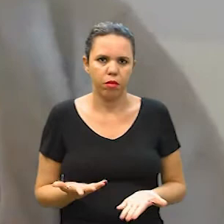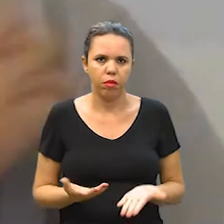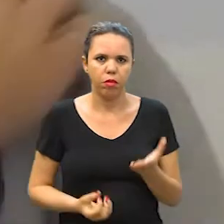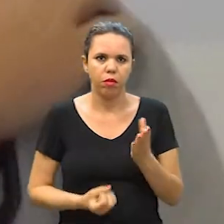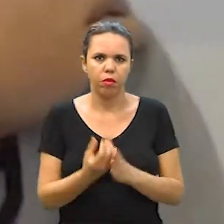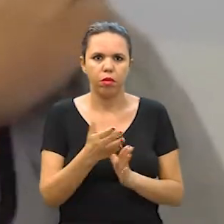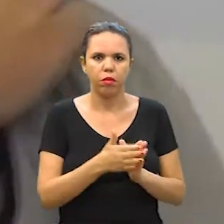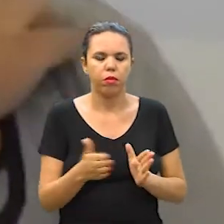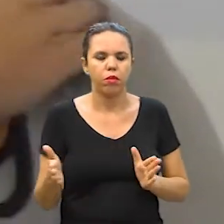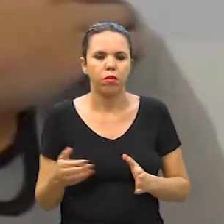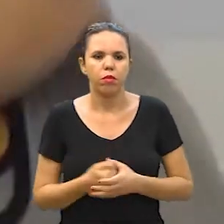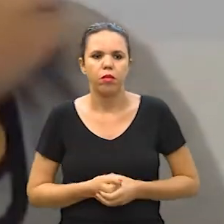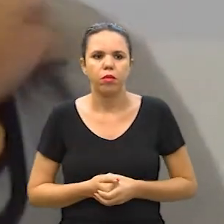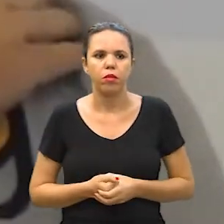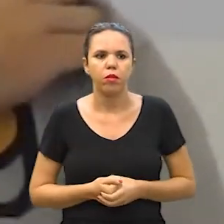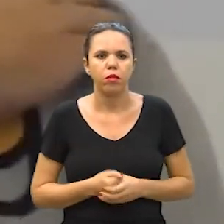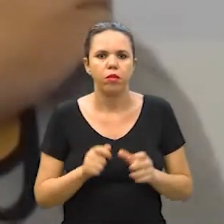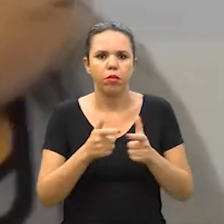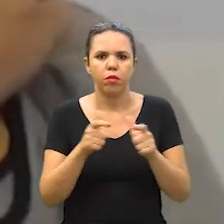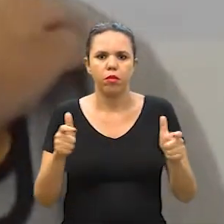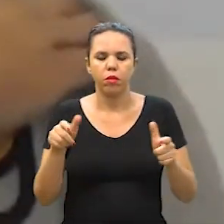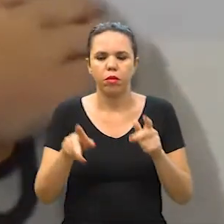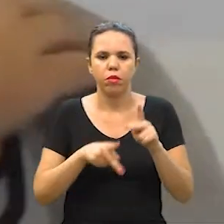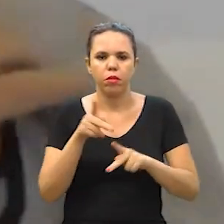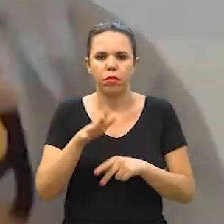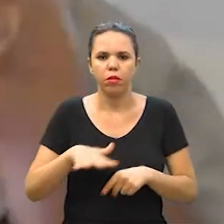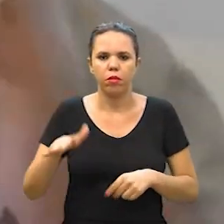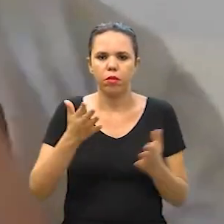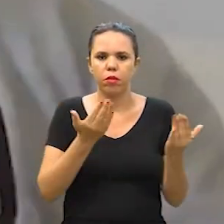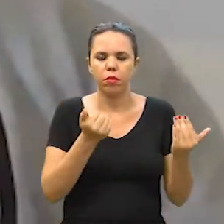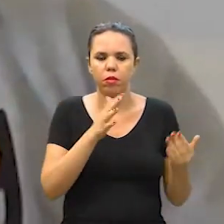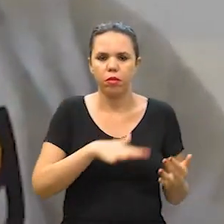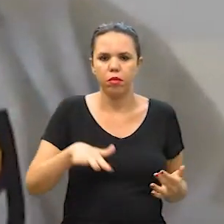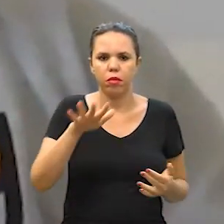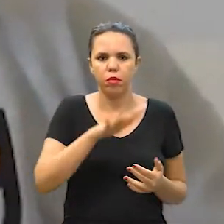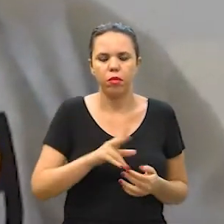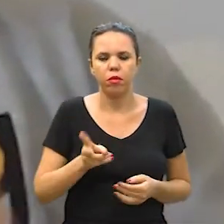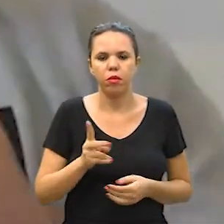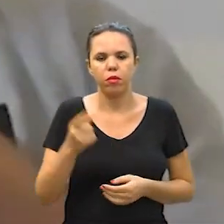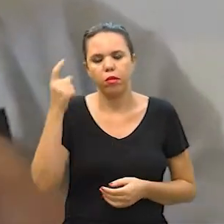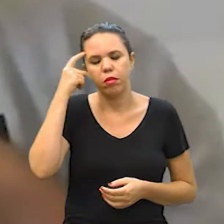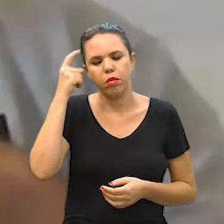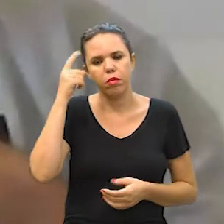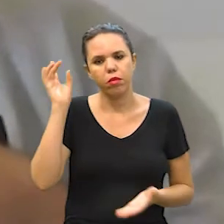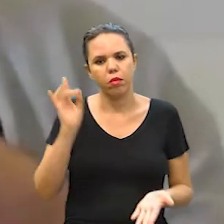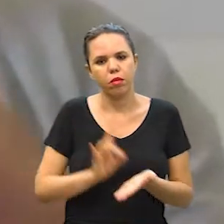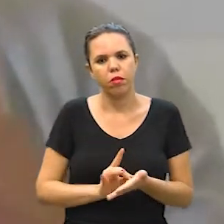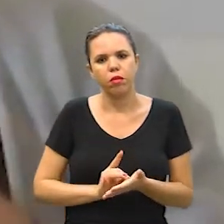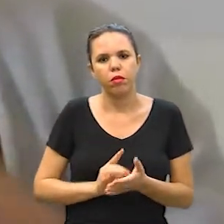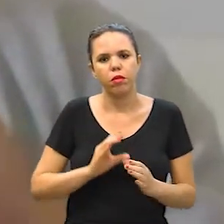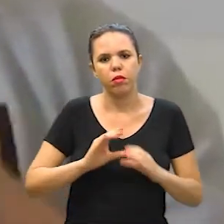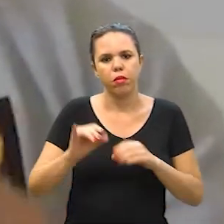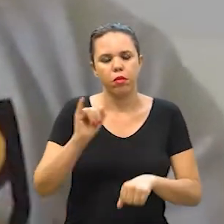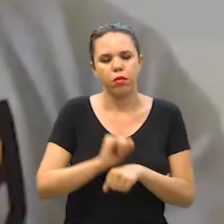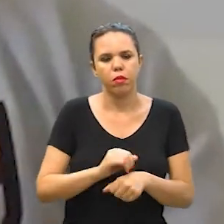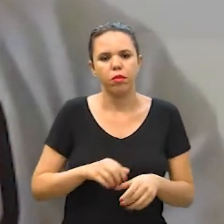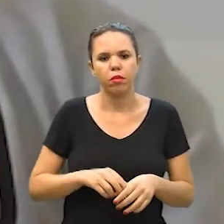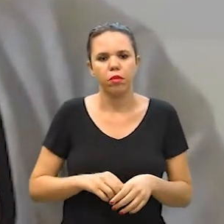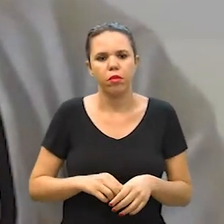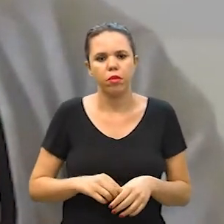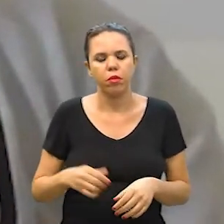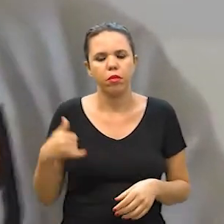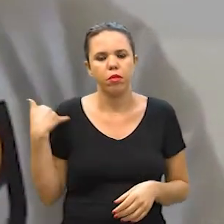ocorre é o seguinte: como a maior parte dos jovens sempre pensa realmente no intercâmbio